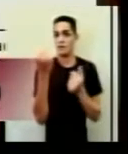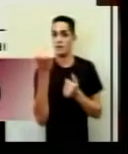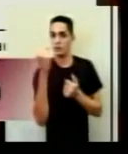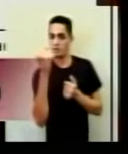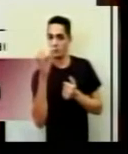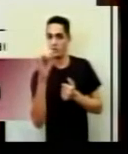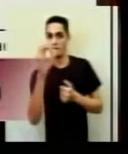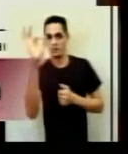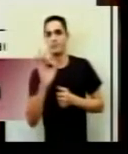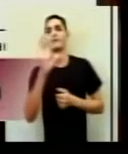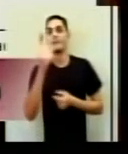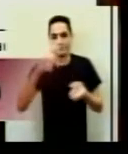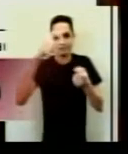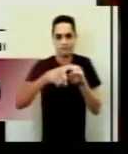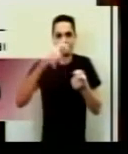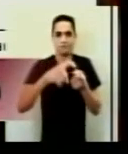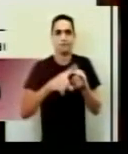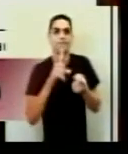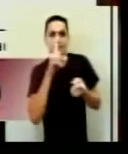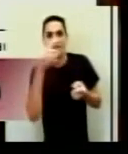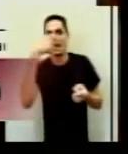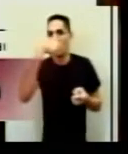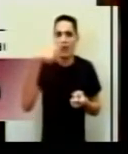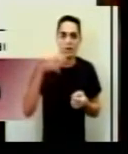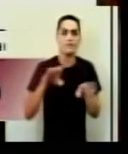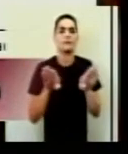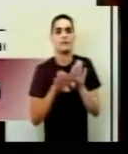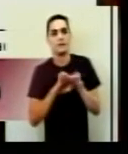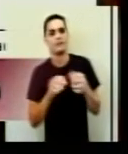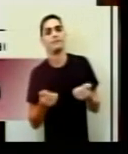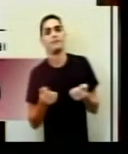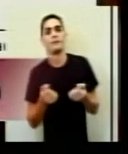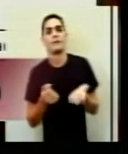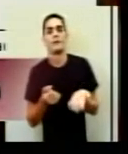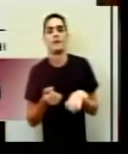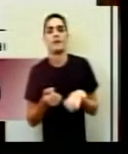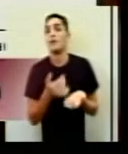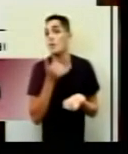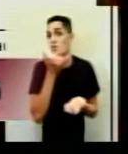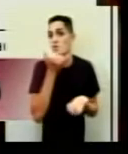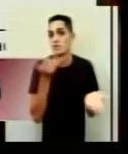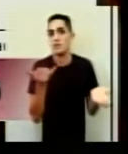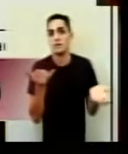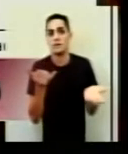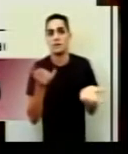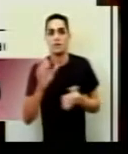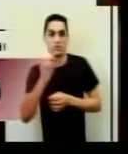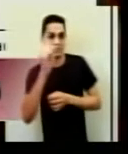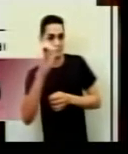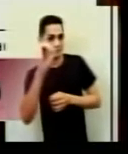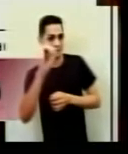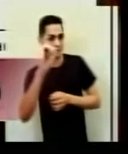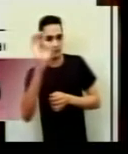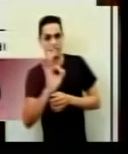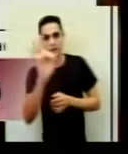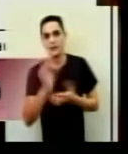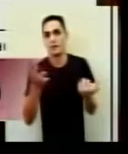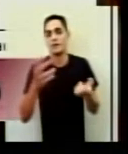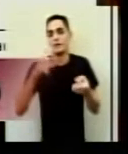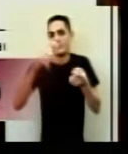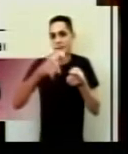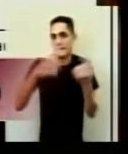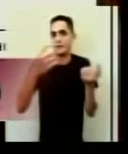58.880 estados gripais. Desses, 80% foram testados. Dos